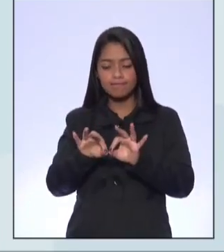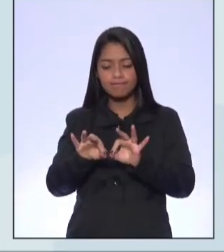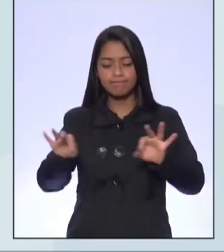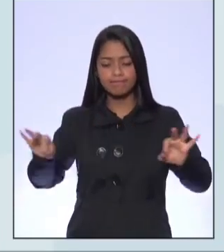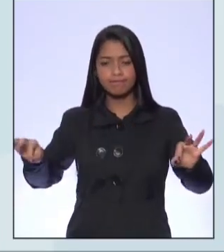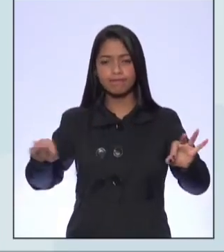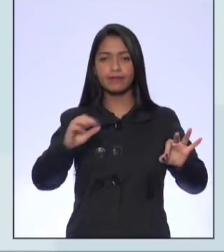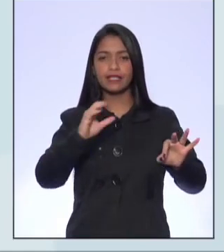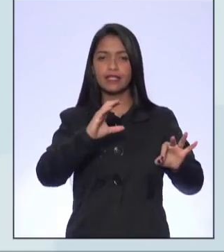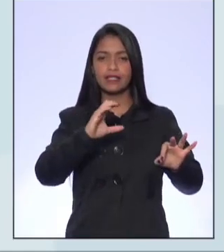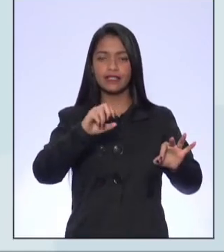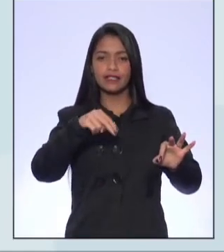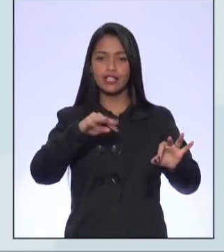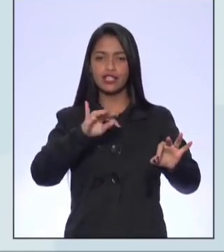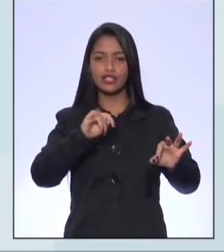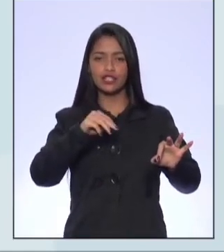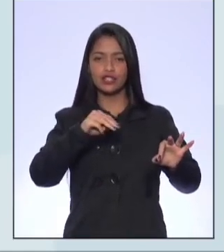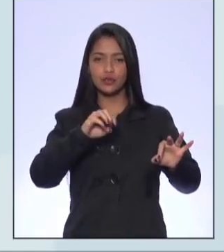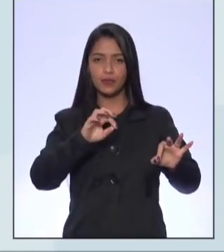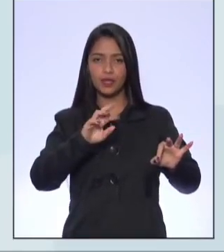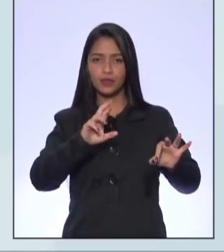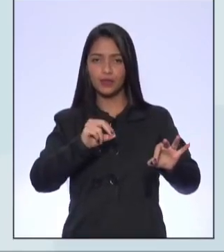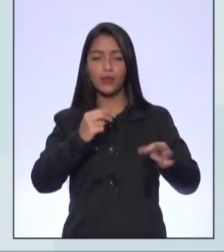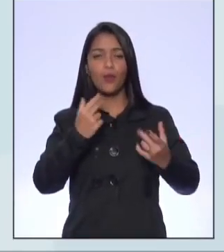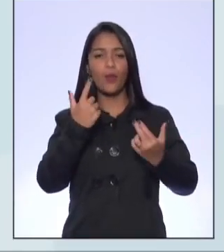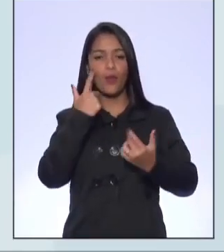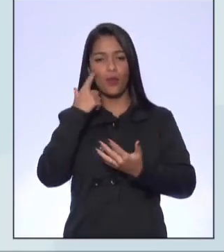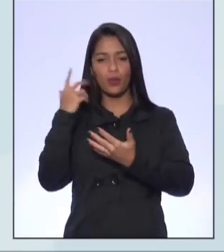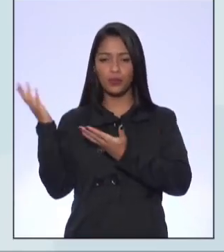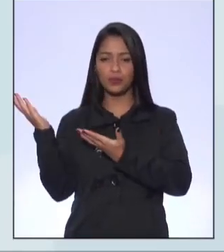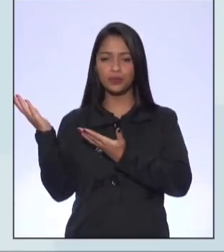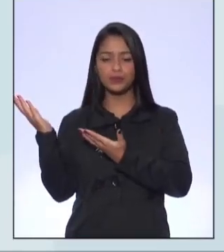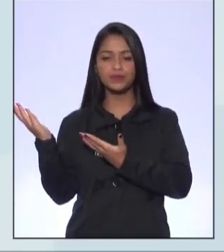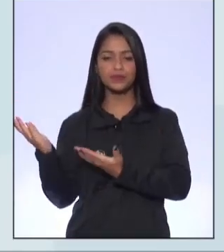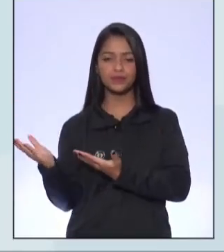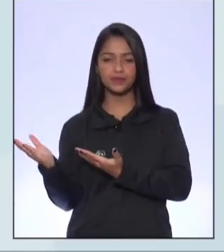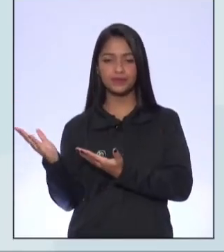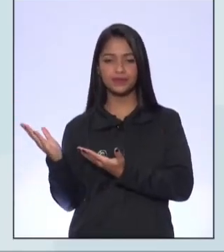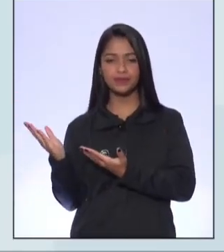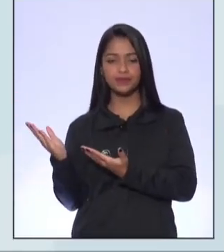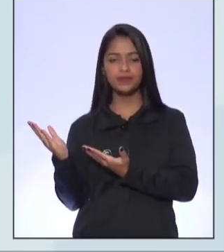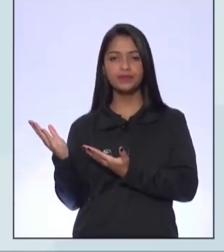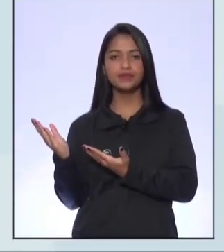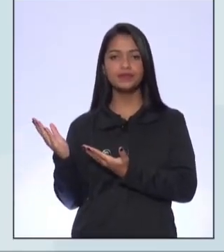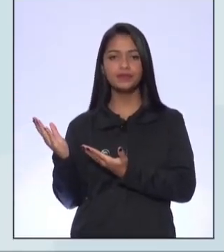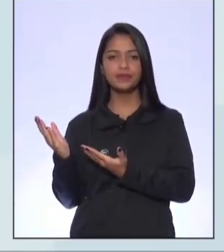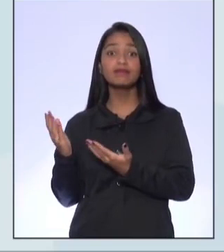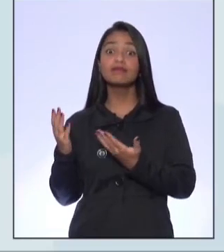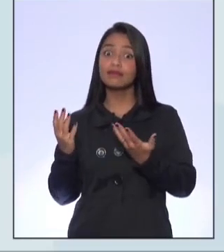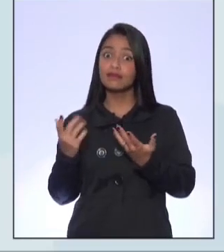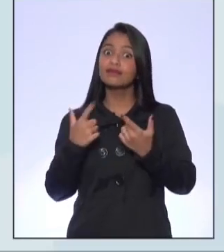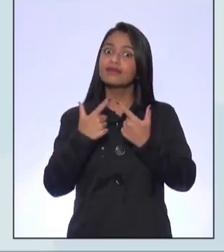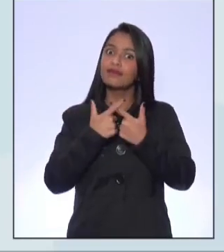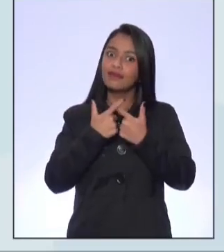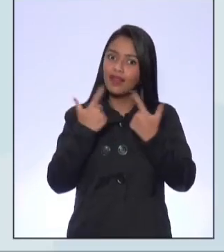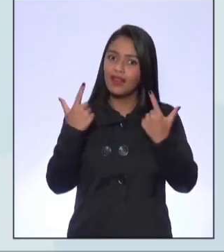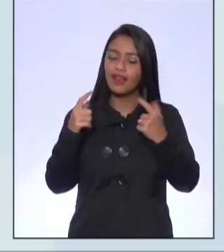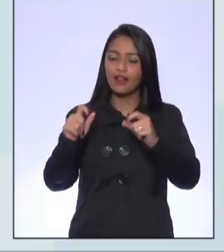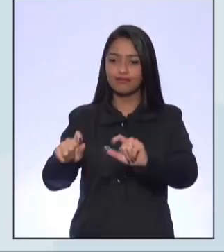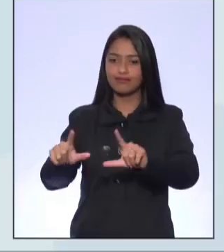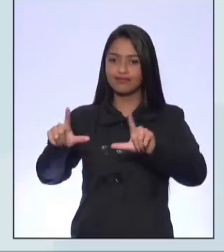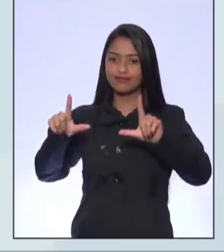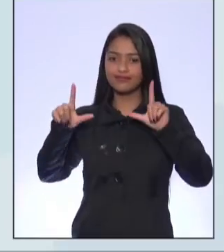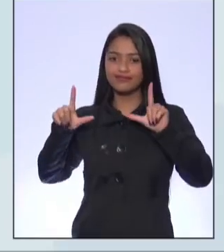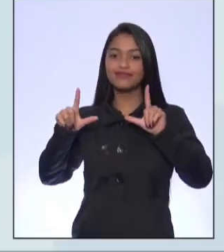inferior direito, como está ali aumentado, né? Ó. Então, uma escala... Ainda bem que você aumentou, senão eu não conseguiria enxergar. Não ia enxergar, né?